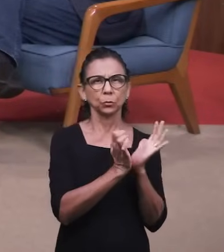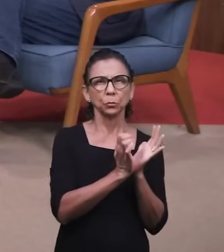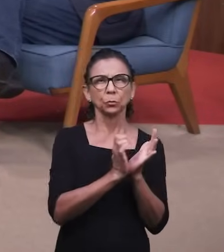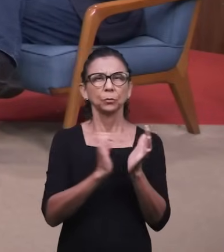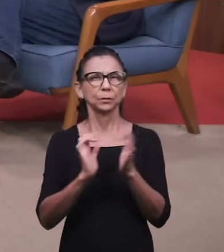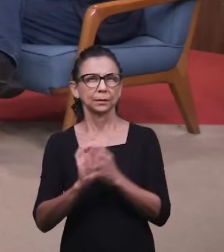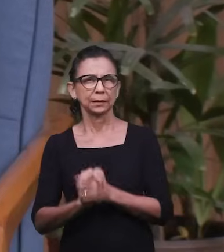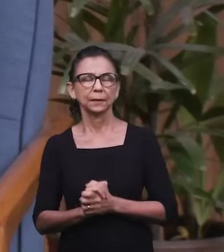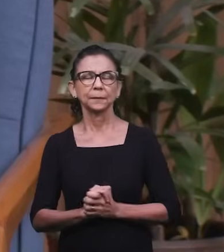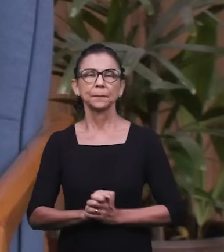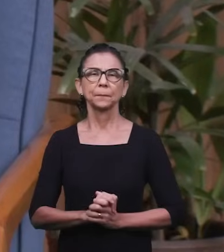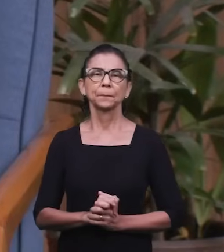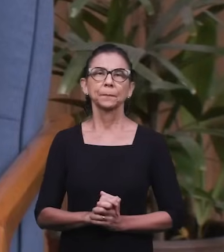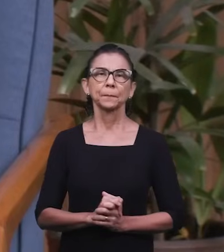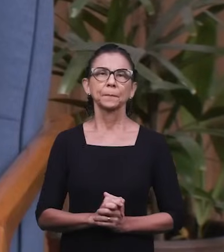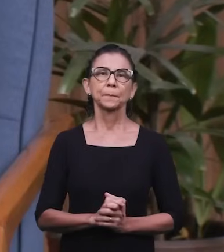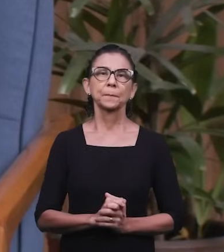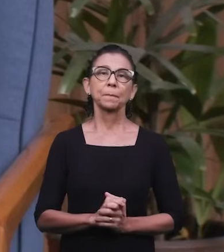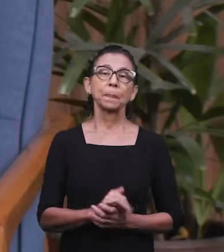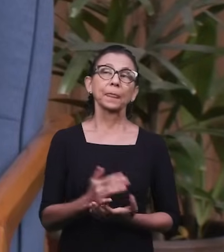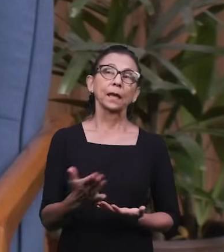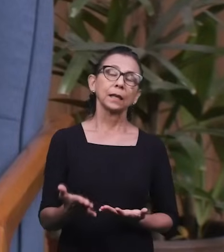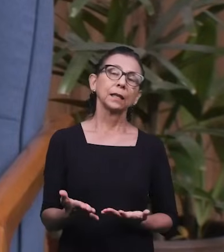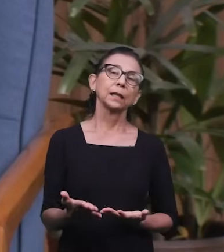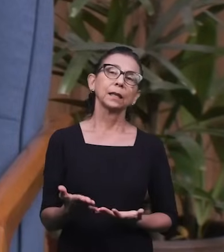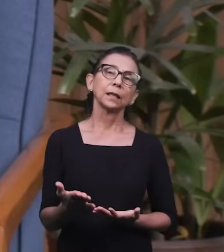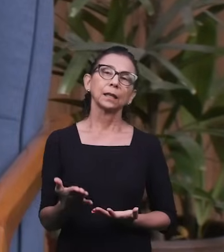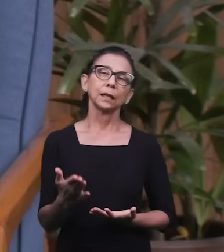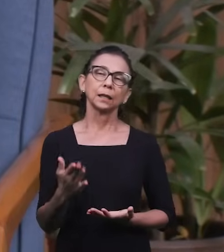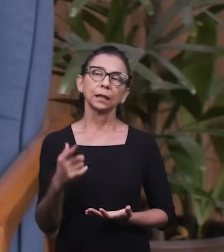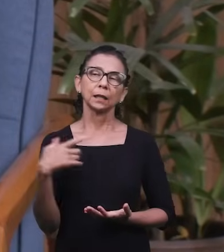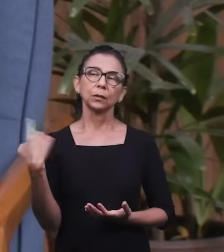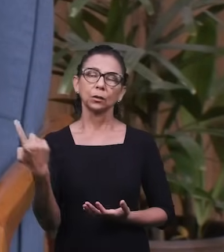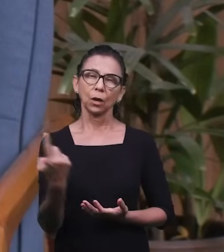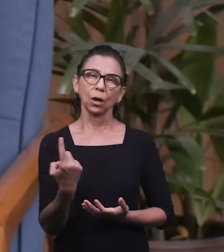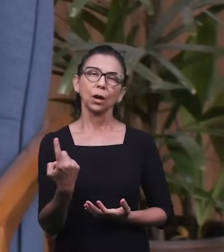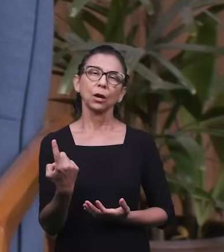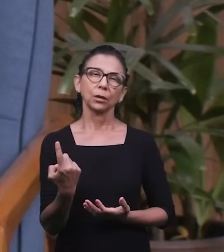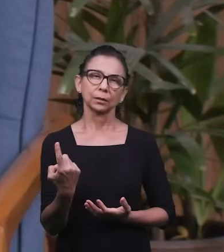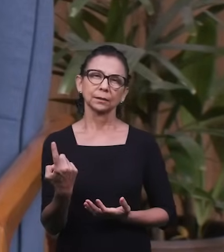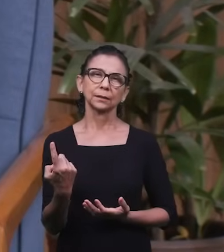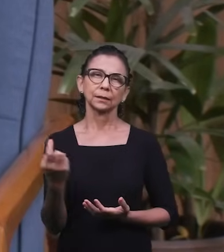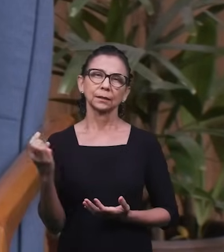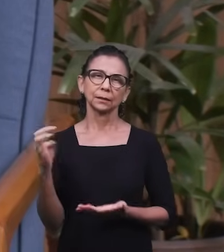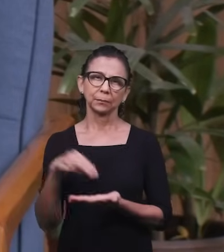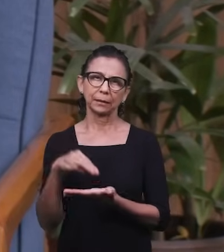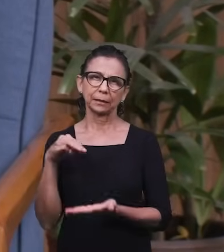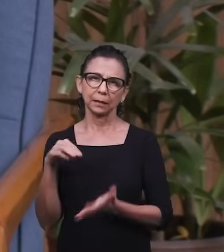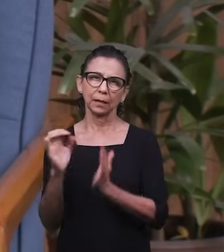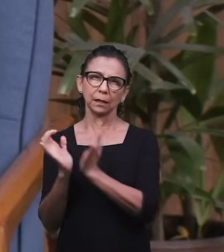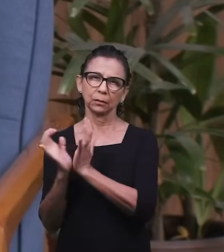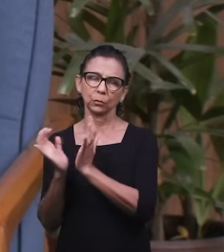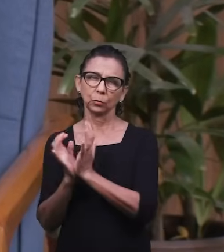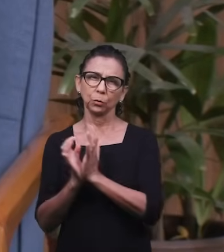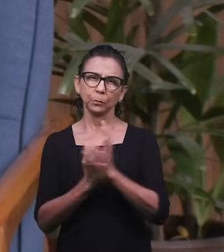esse foi um dos papéis que nós tivemos ali, de interagir com a imprensa, de atender a imprensa naquilo que eram